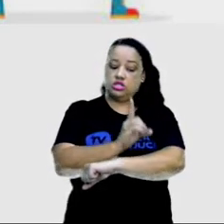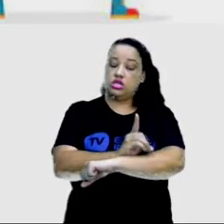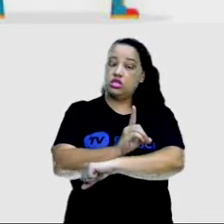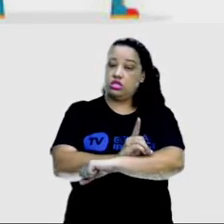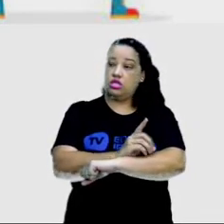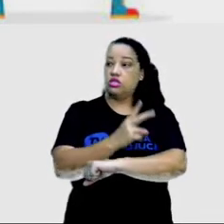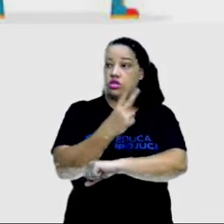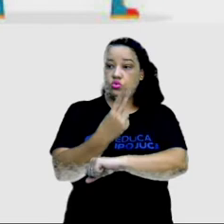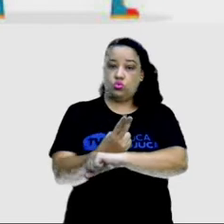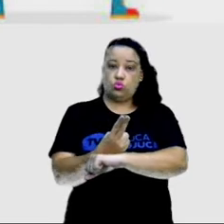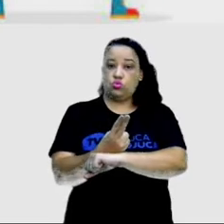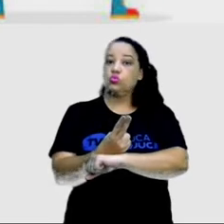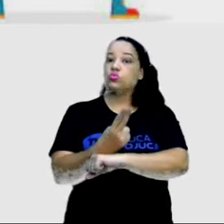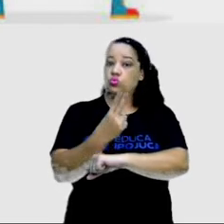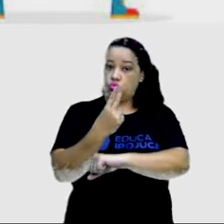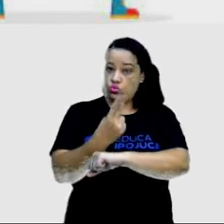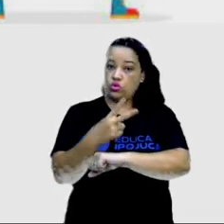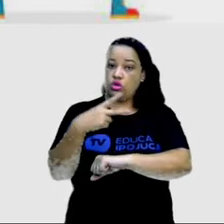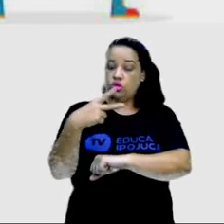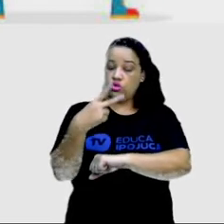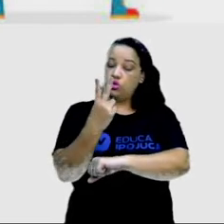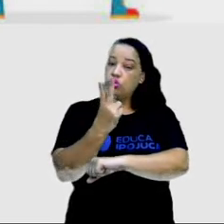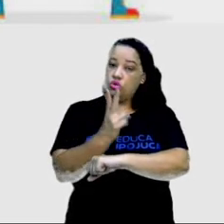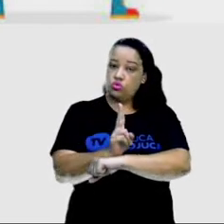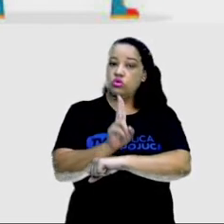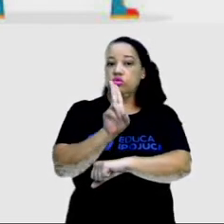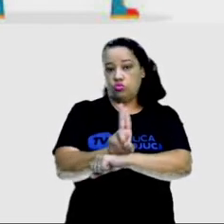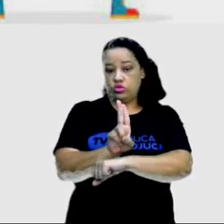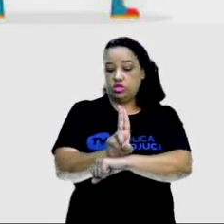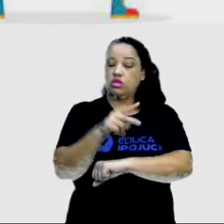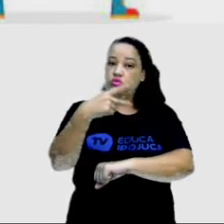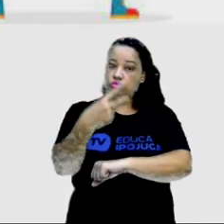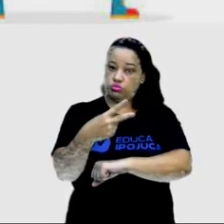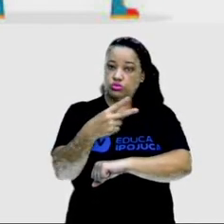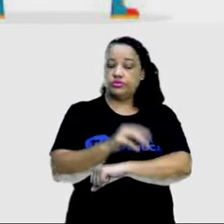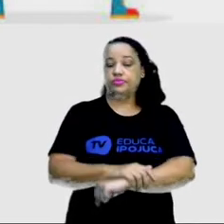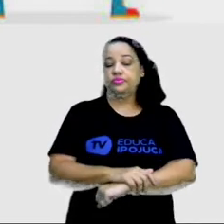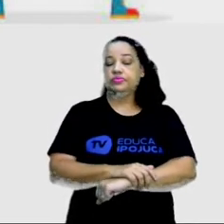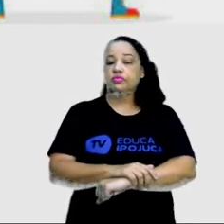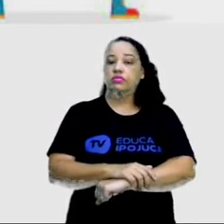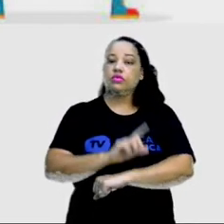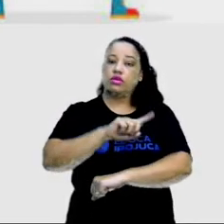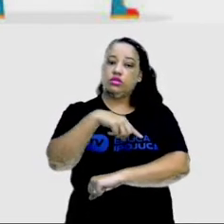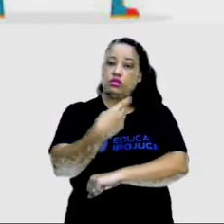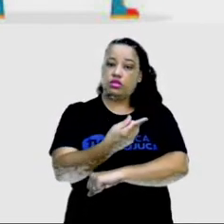e 2 unidades. No 75, eu tenho quantas dezenas?